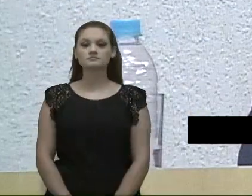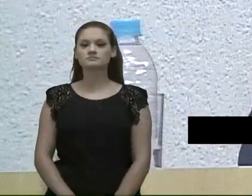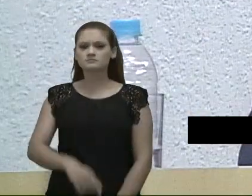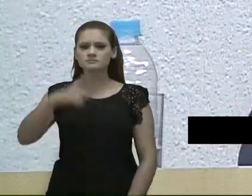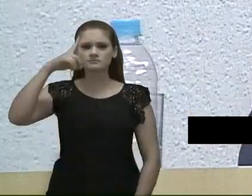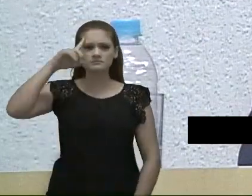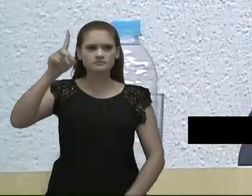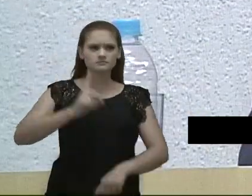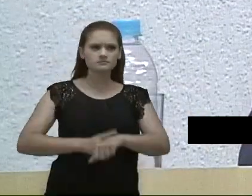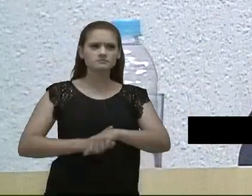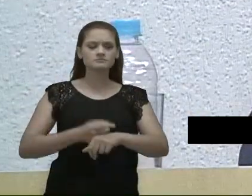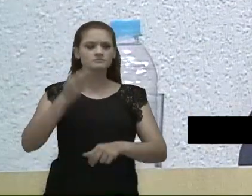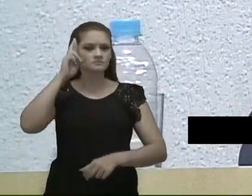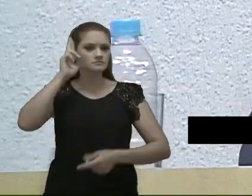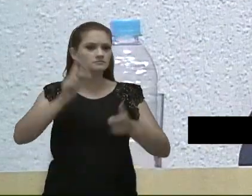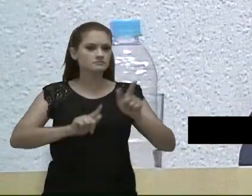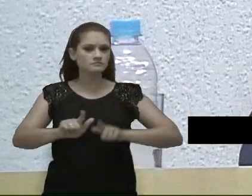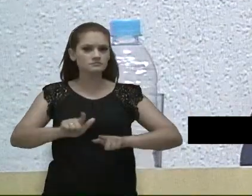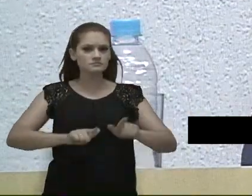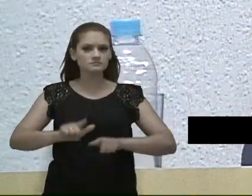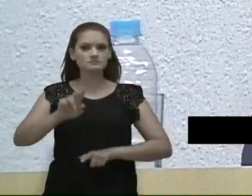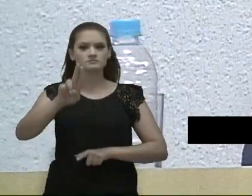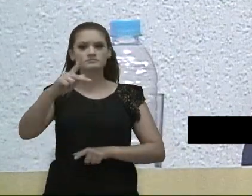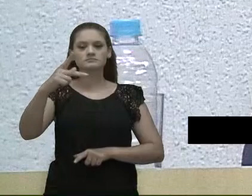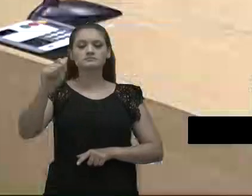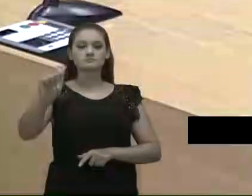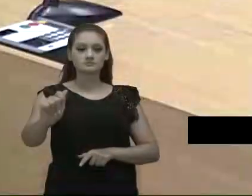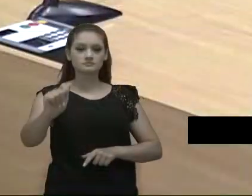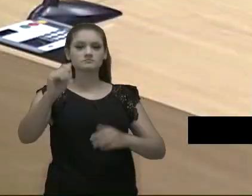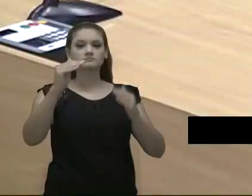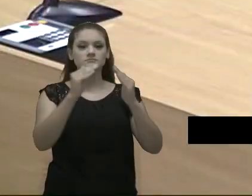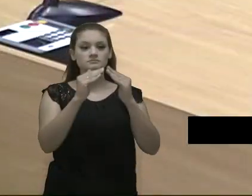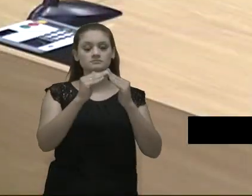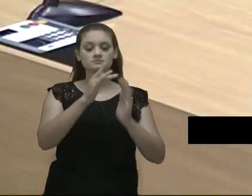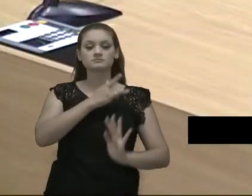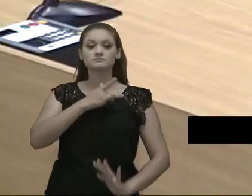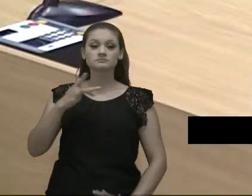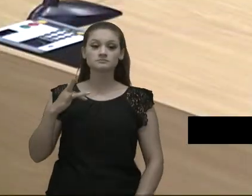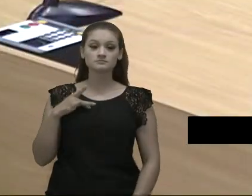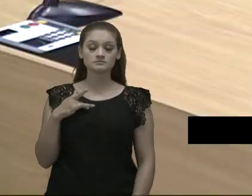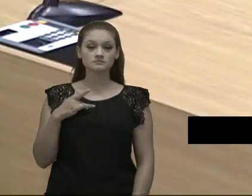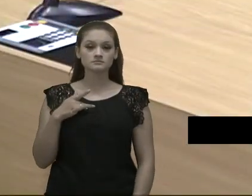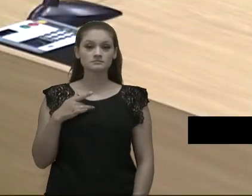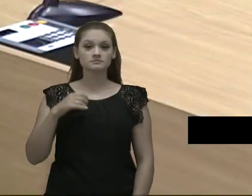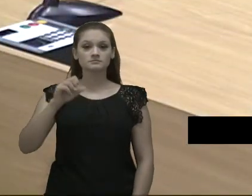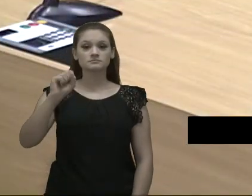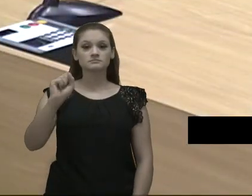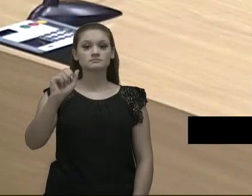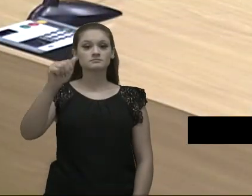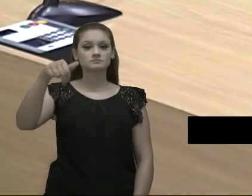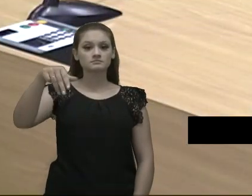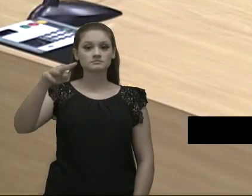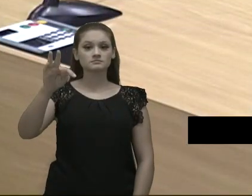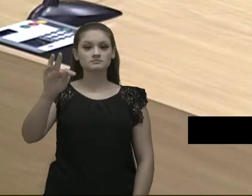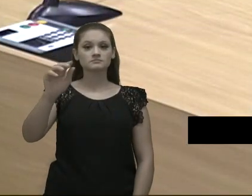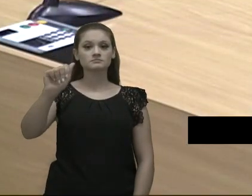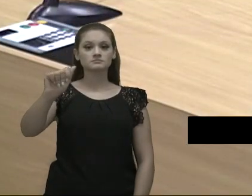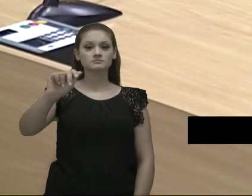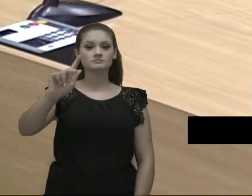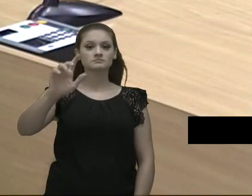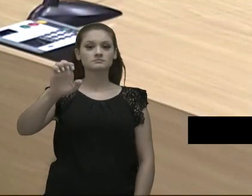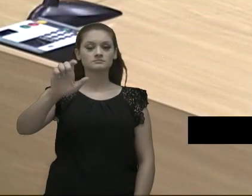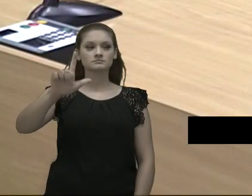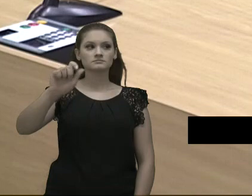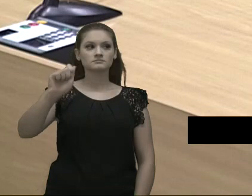dia e horário o senhor presta serviço nas UPAs? Então, na UPA Santa Helena, eu sou responsável técnico e é sobre aviso